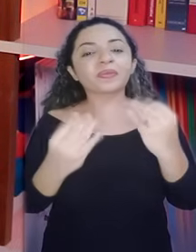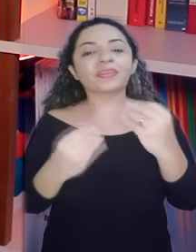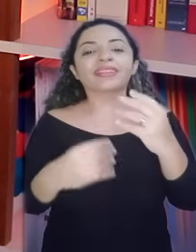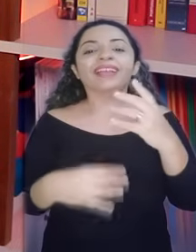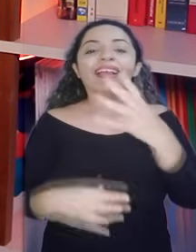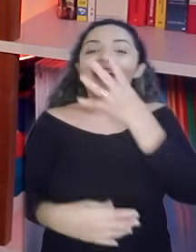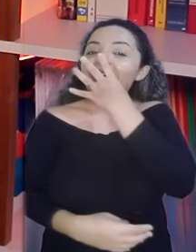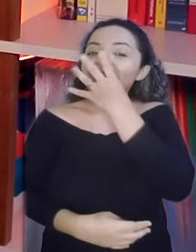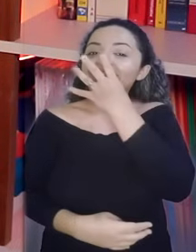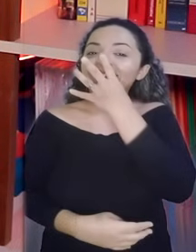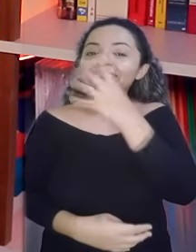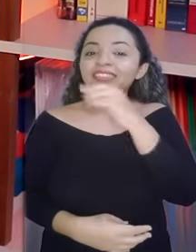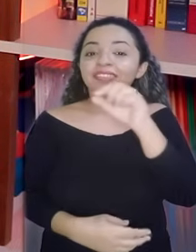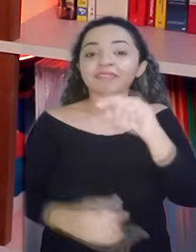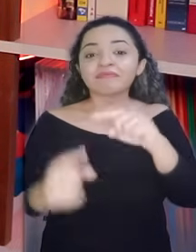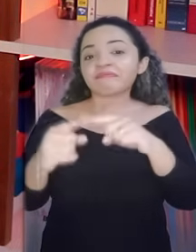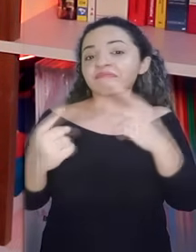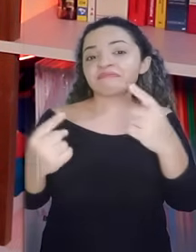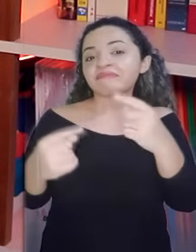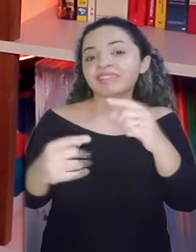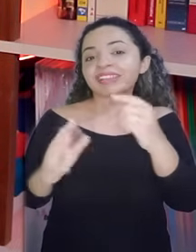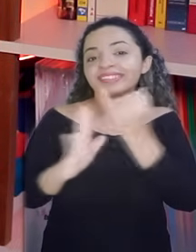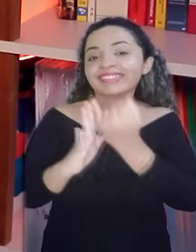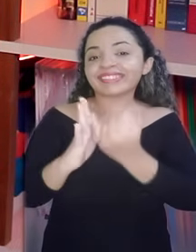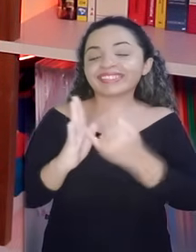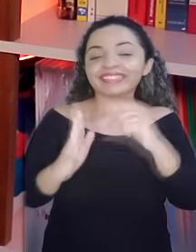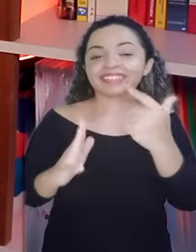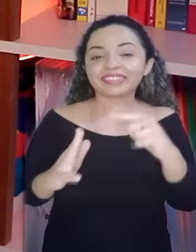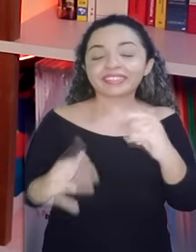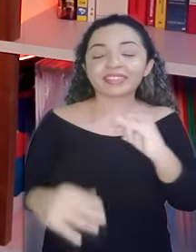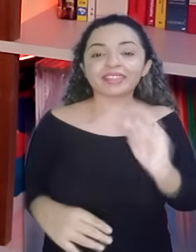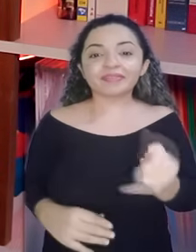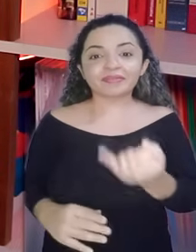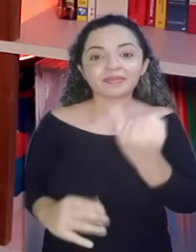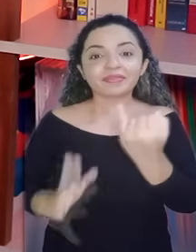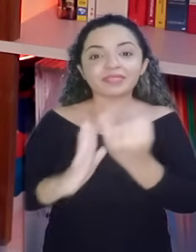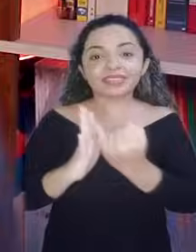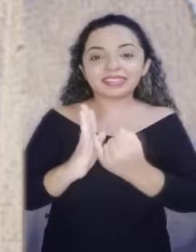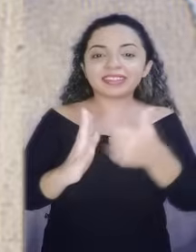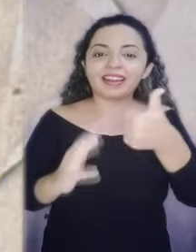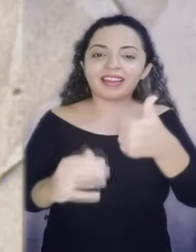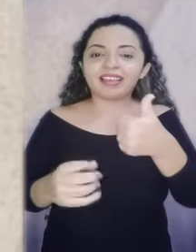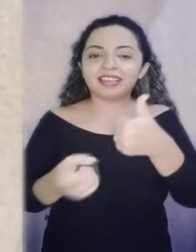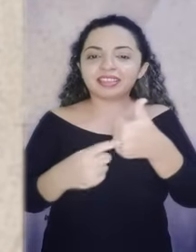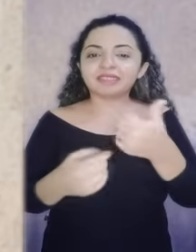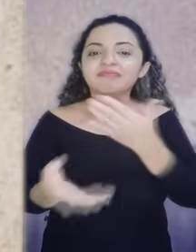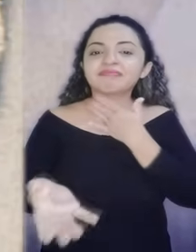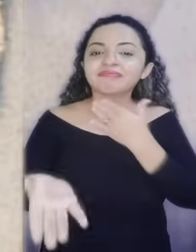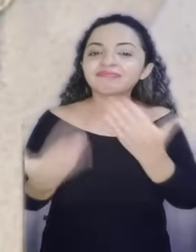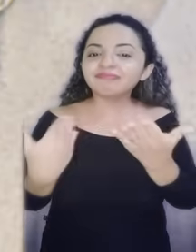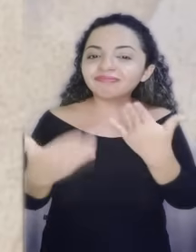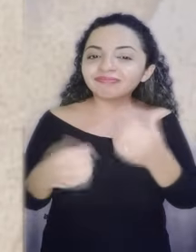deixar um like e interagir em outros vídeos nossos, beleza? É isso aí, pessoal, valeu!